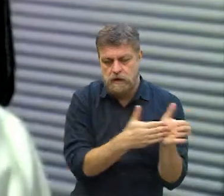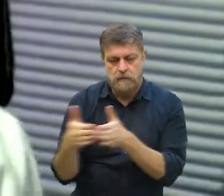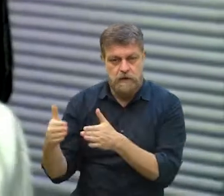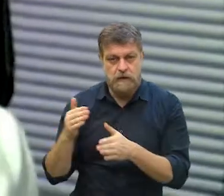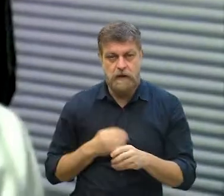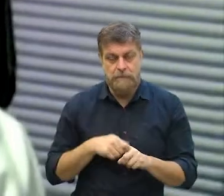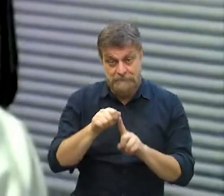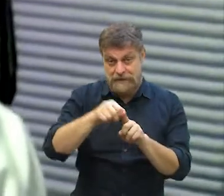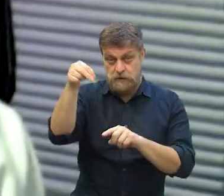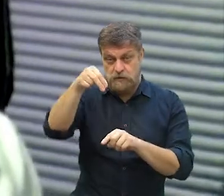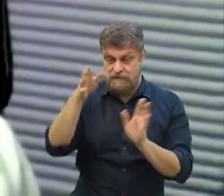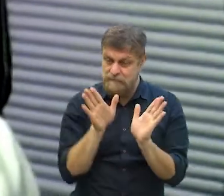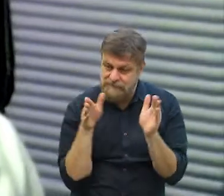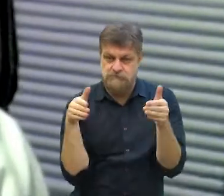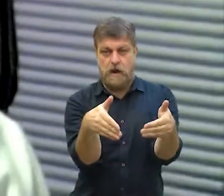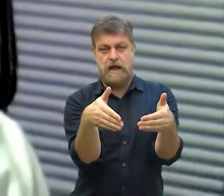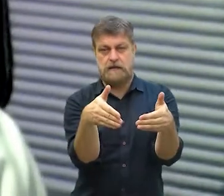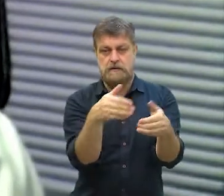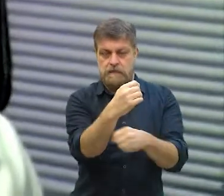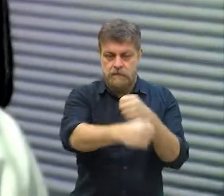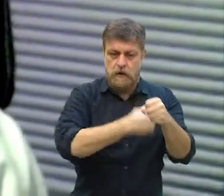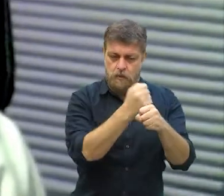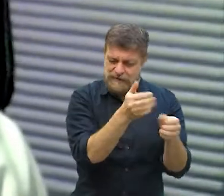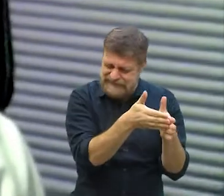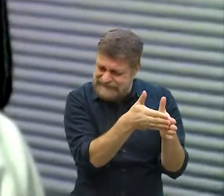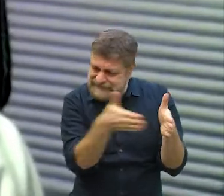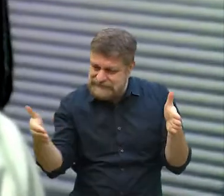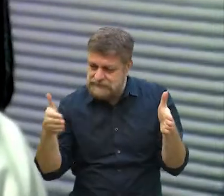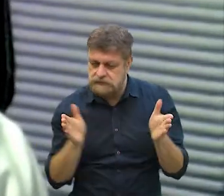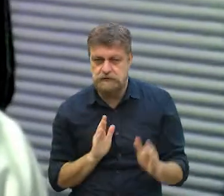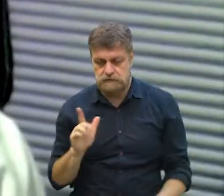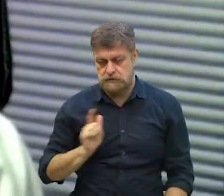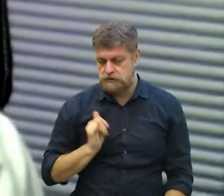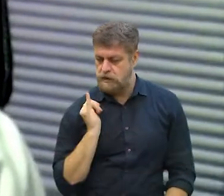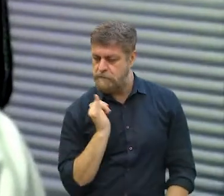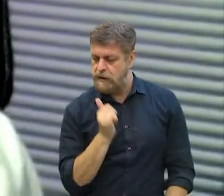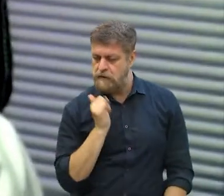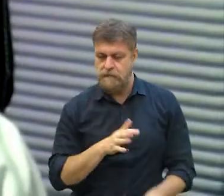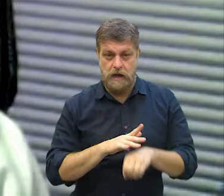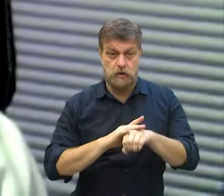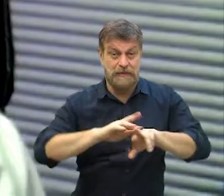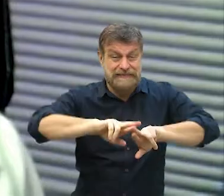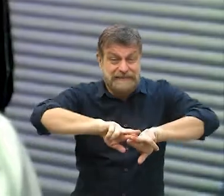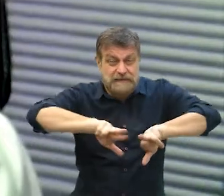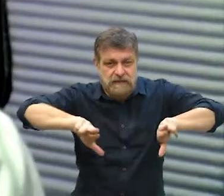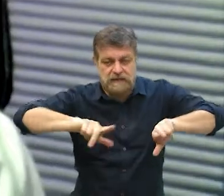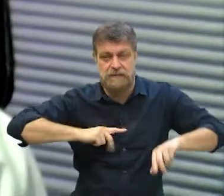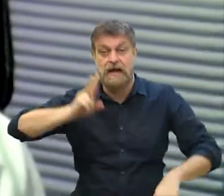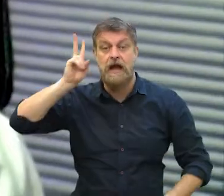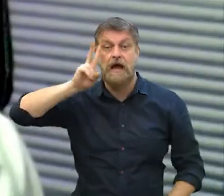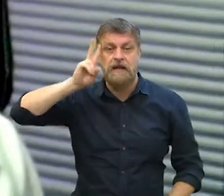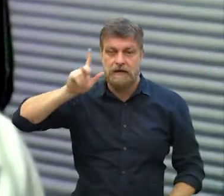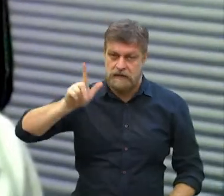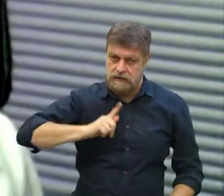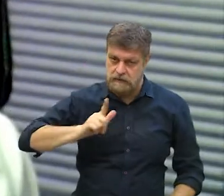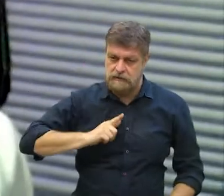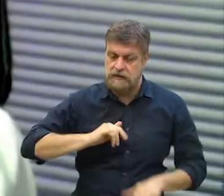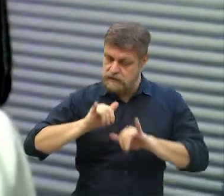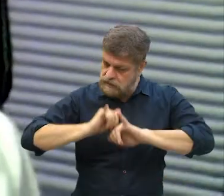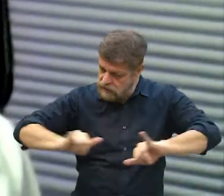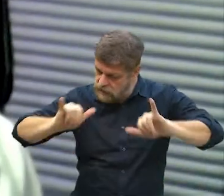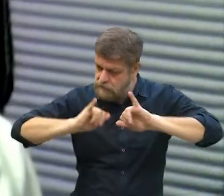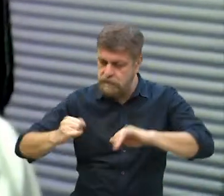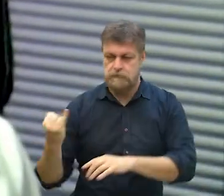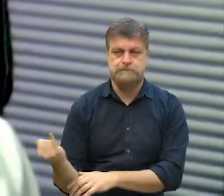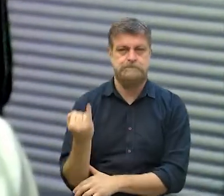ano inteiro. Novembro é para a gente falar mais sobre o tema, mas o ano inteiro a gente tem que focar em todas as doenças, lógico, mas tem que realmente lembrar de que